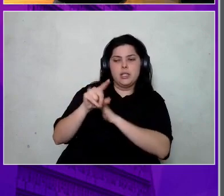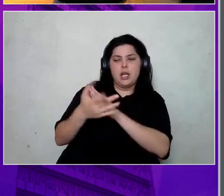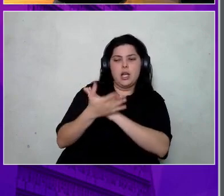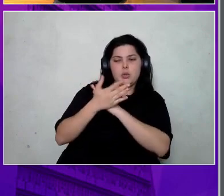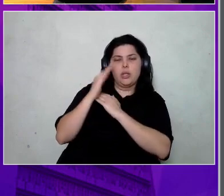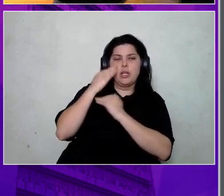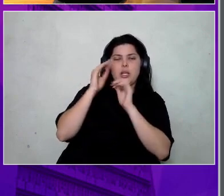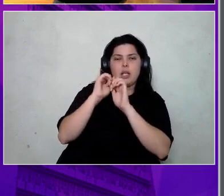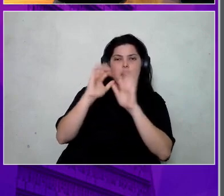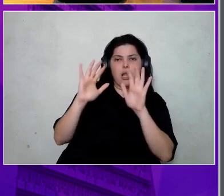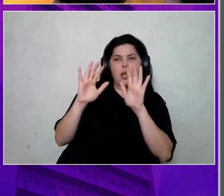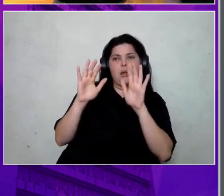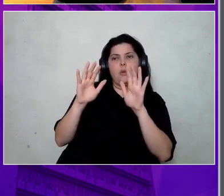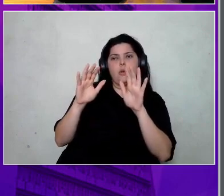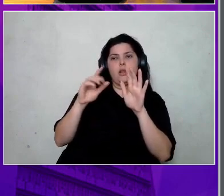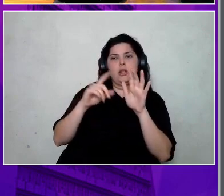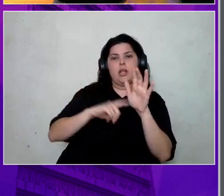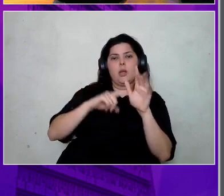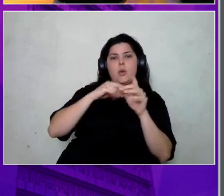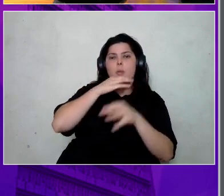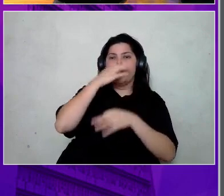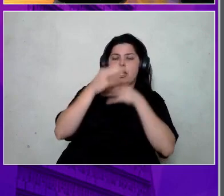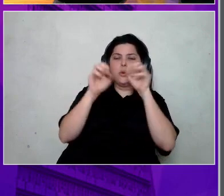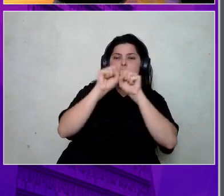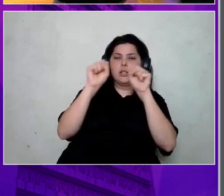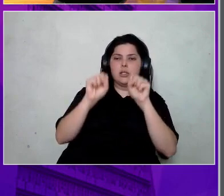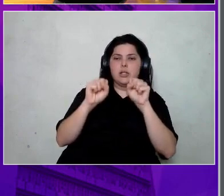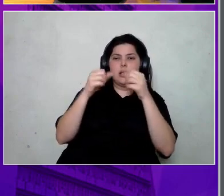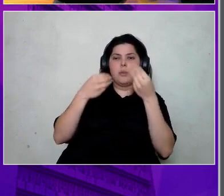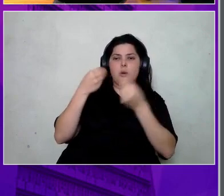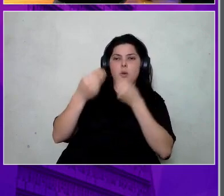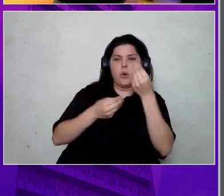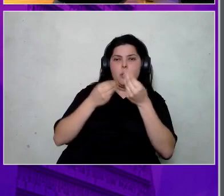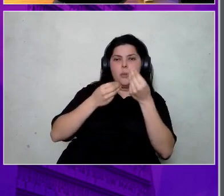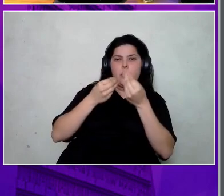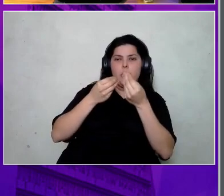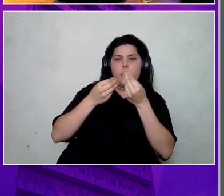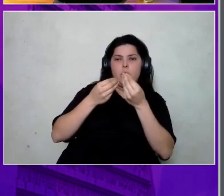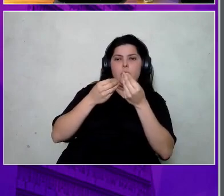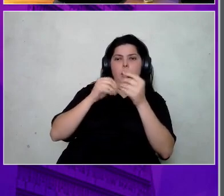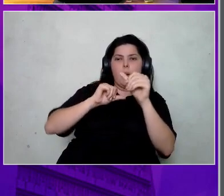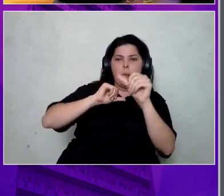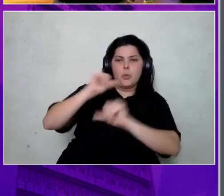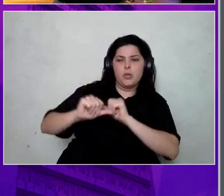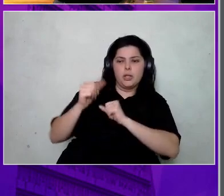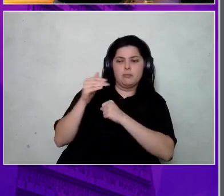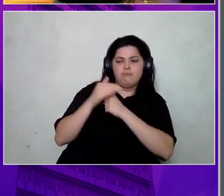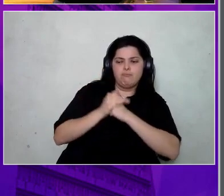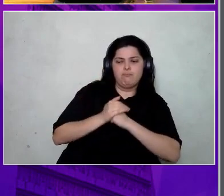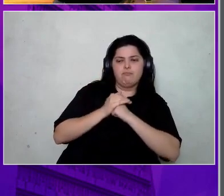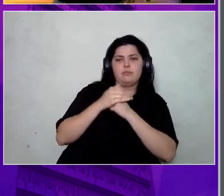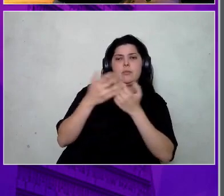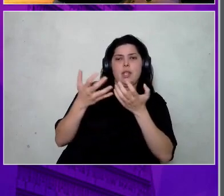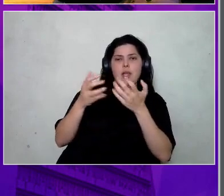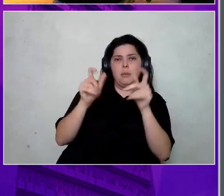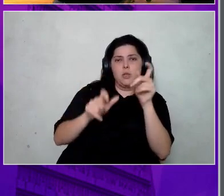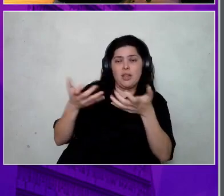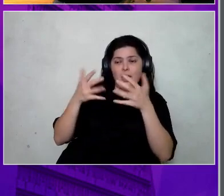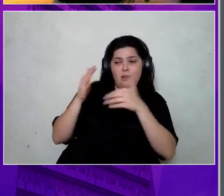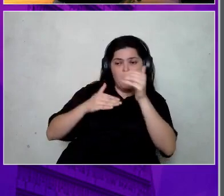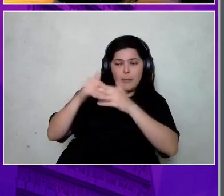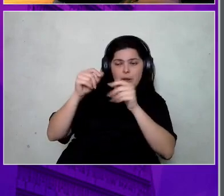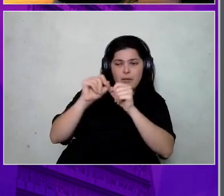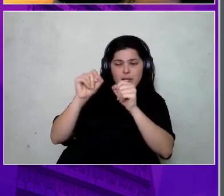aí eu tenho uma visão sistêmica das mudanças reprimidas. Ou seja, a mudança já está lá, tem um monte de gente querendo fazer, está todo mundo sedento para